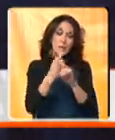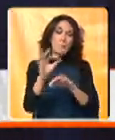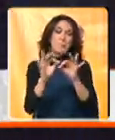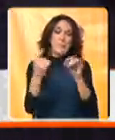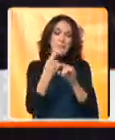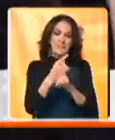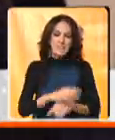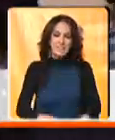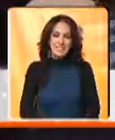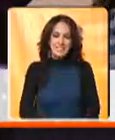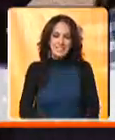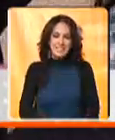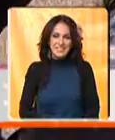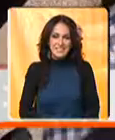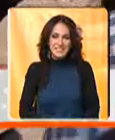prendas.